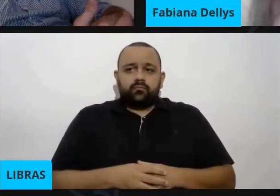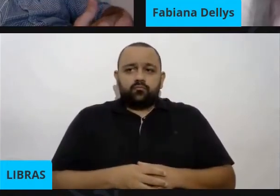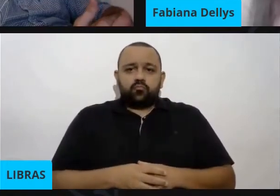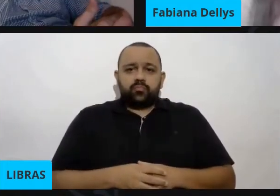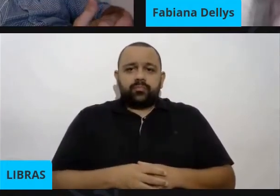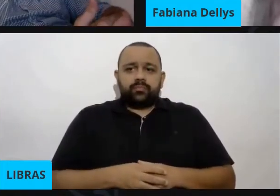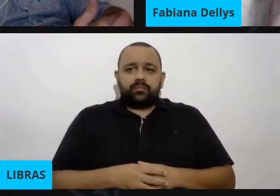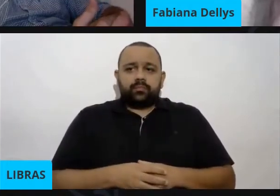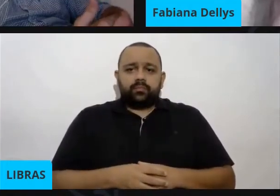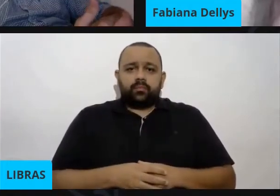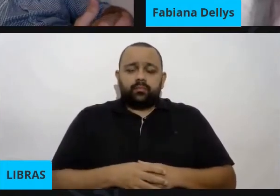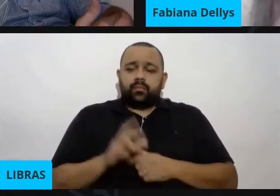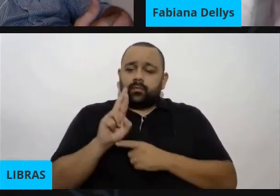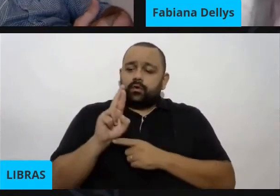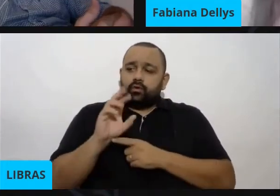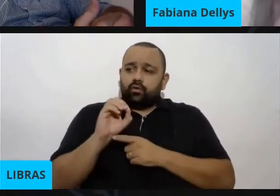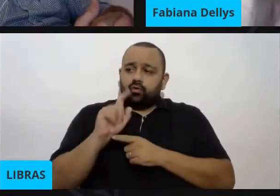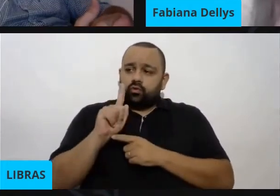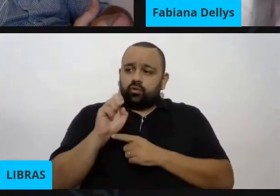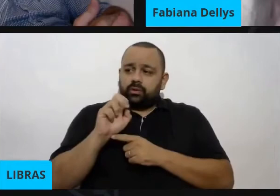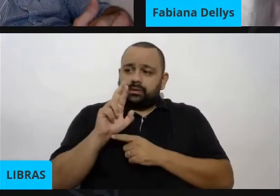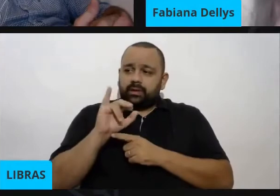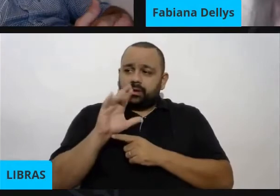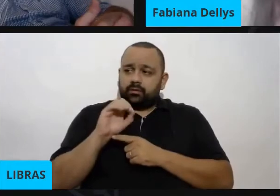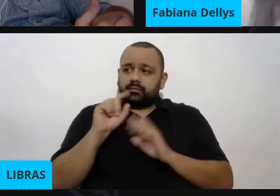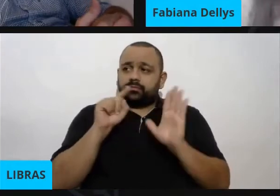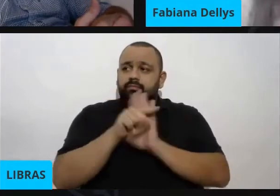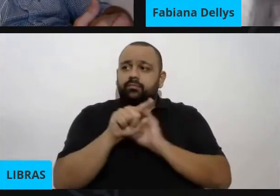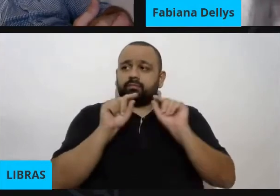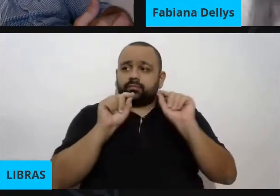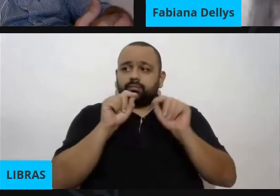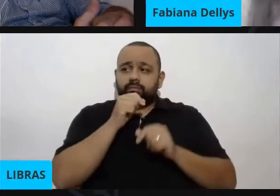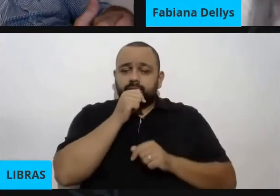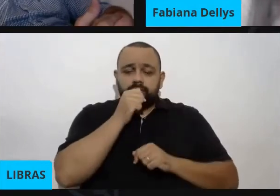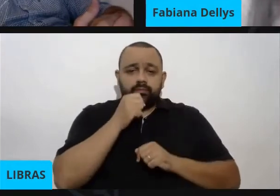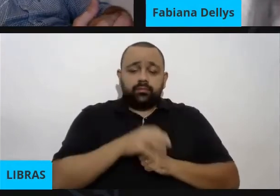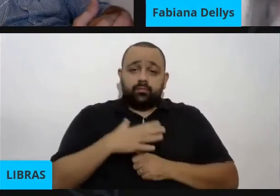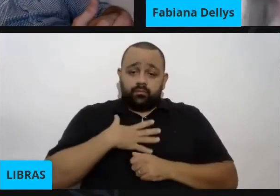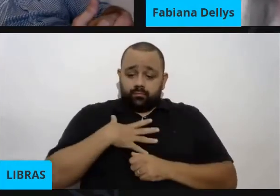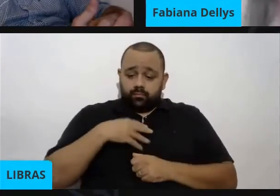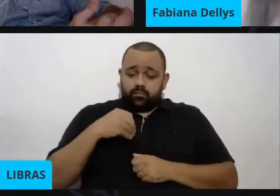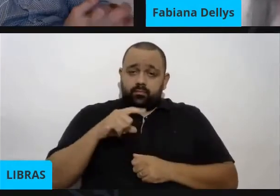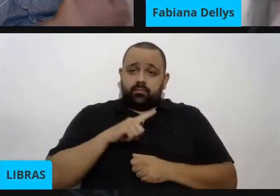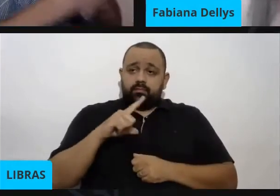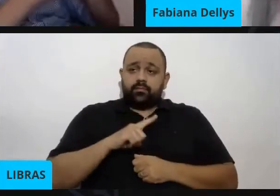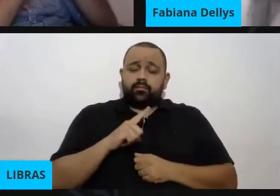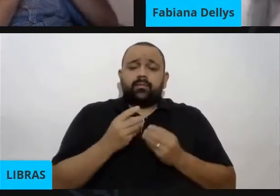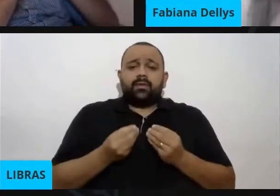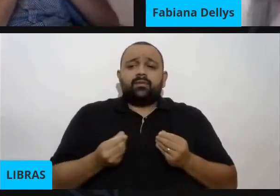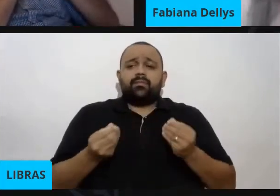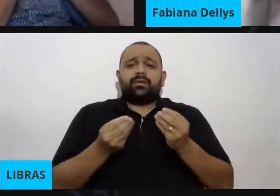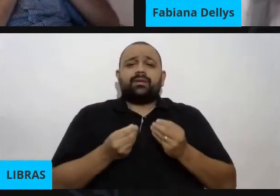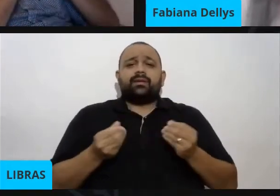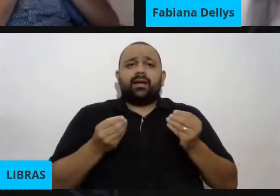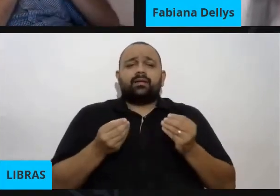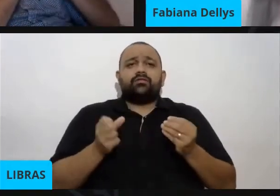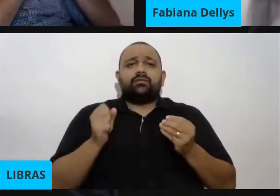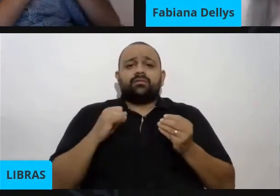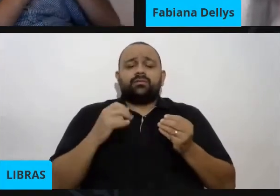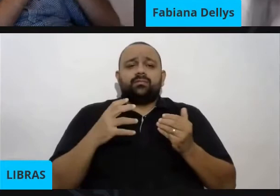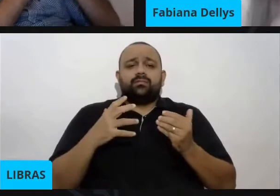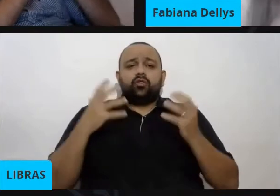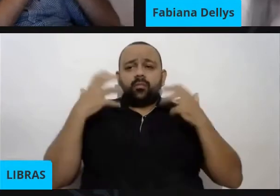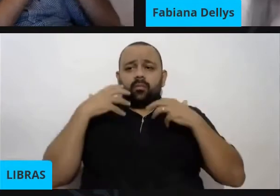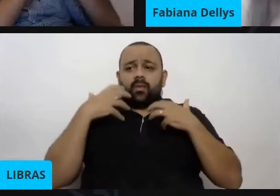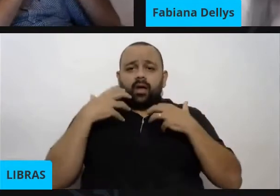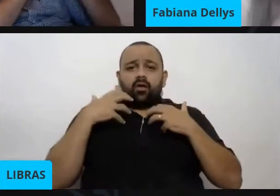O Rogério Alexandre, doutor, está perguntando assim: meu filho tem muita sensibilidade ao tomar banho, com contato